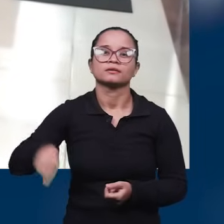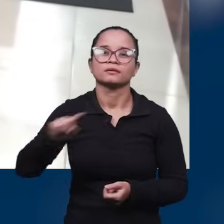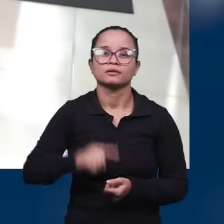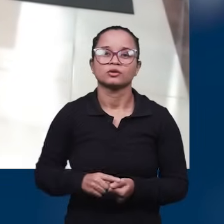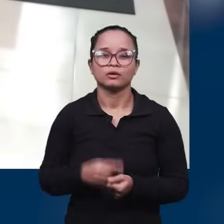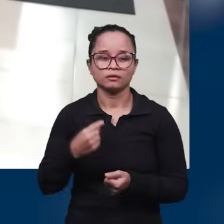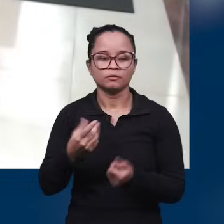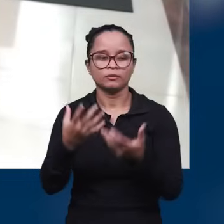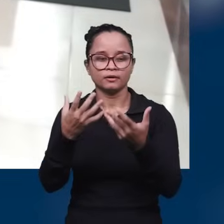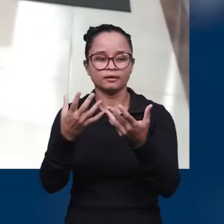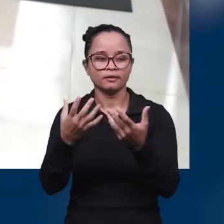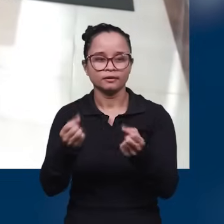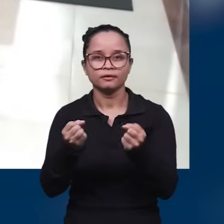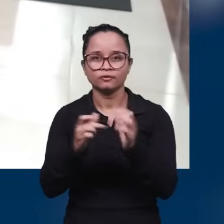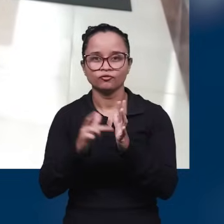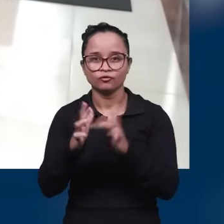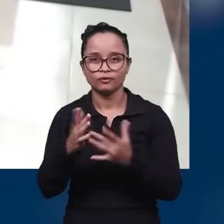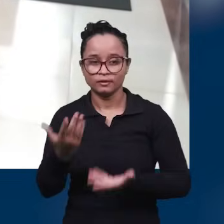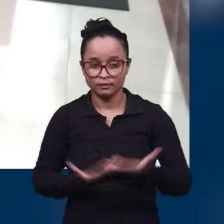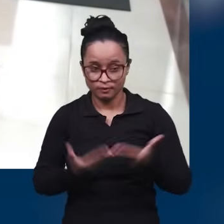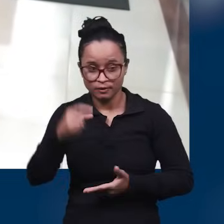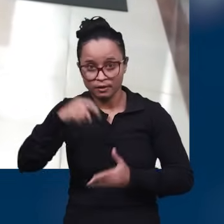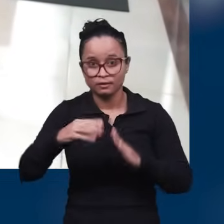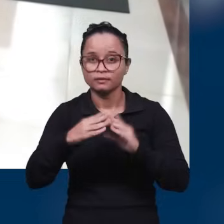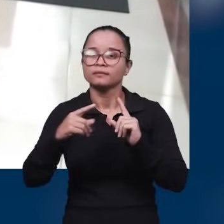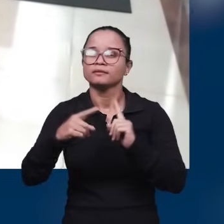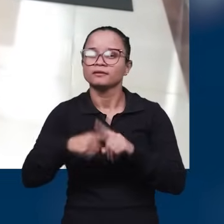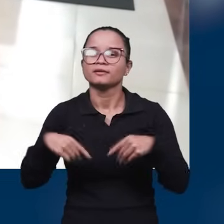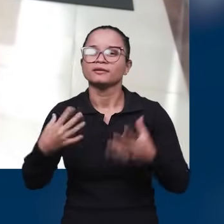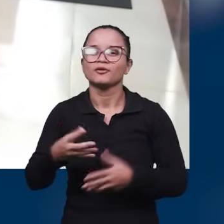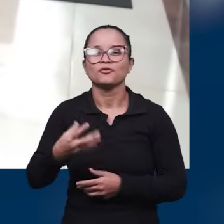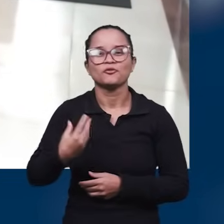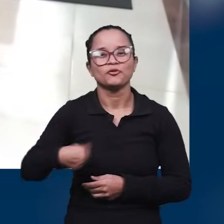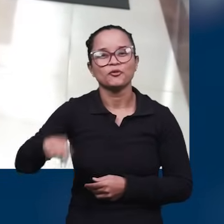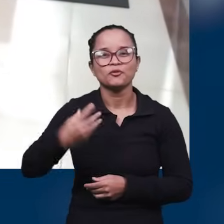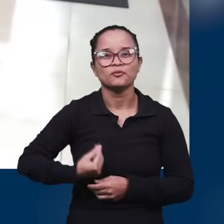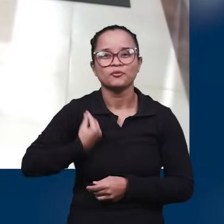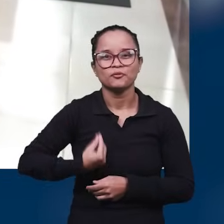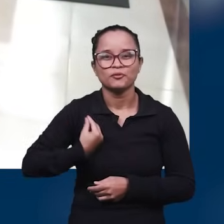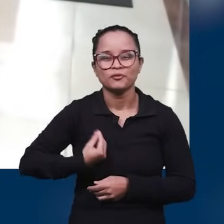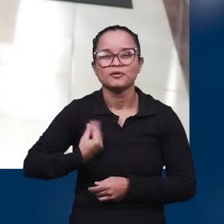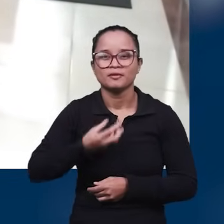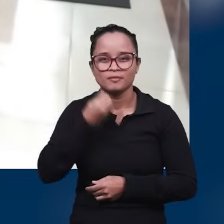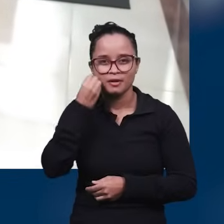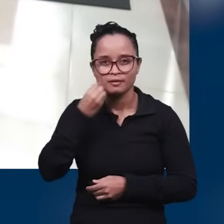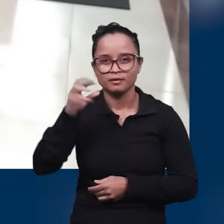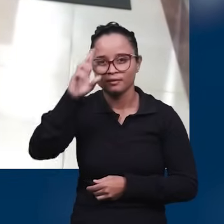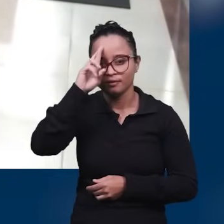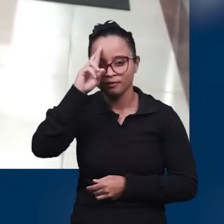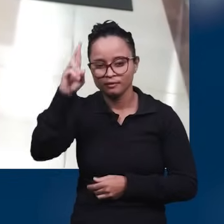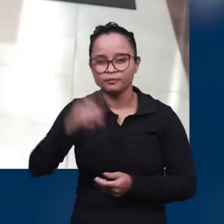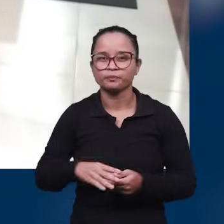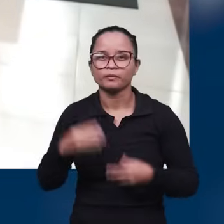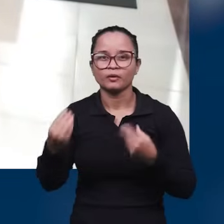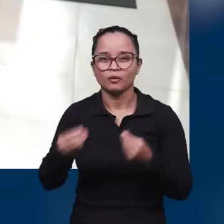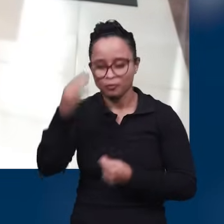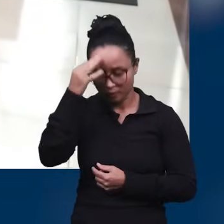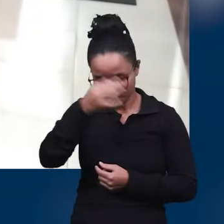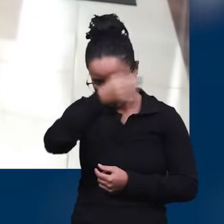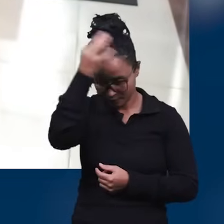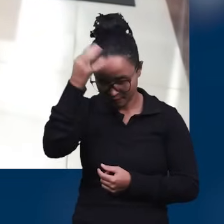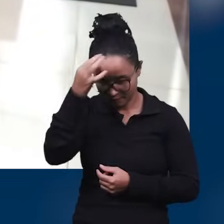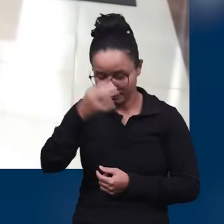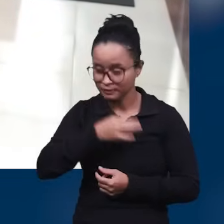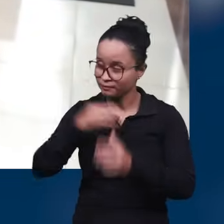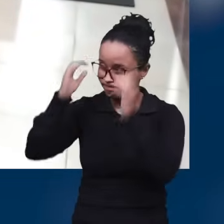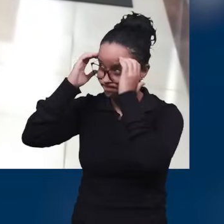vai operando. O ouvir da voz do Espírito Santo nessa hora, como tem trazido a vitória para essa igreja.